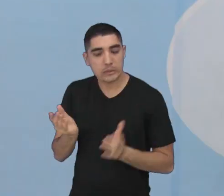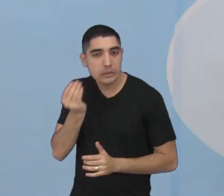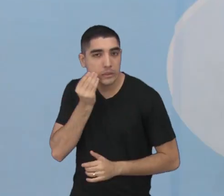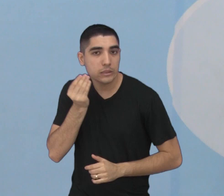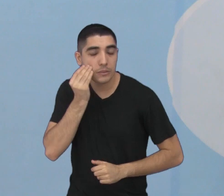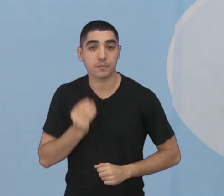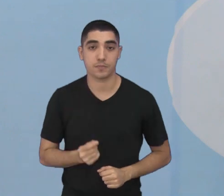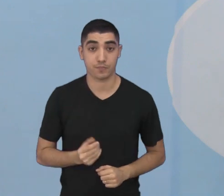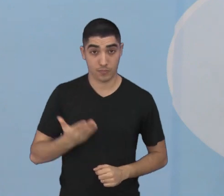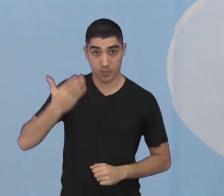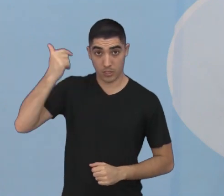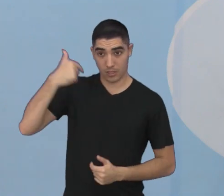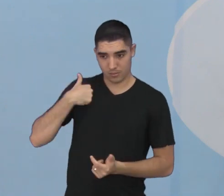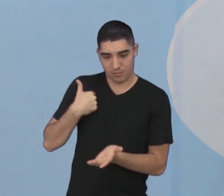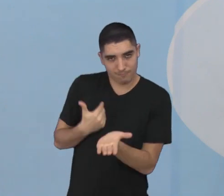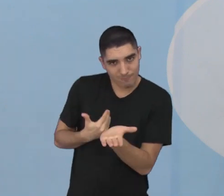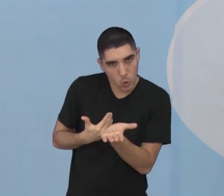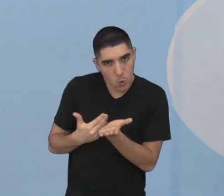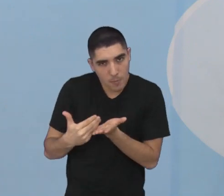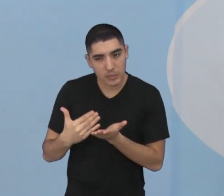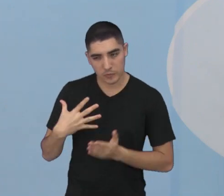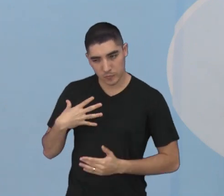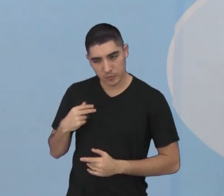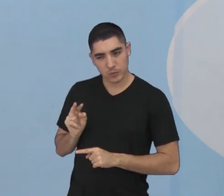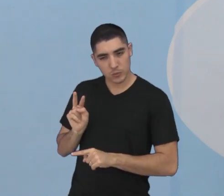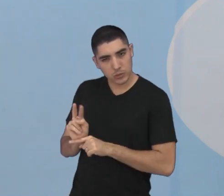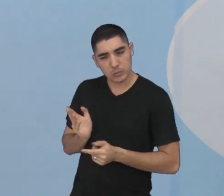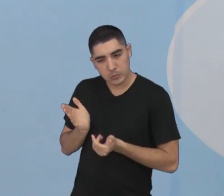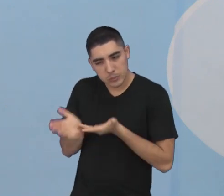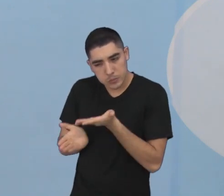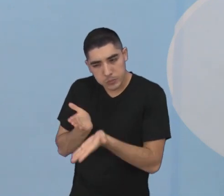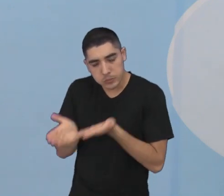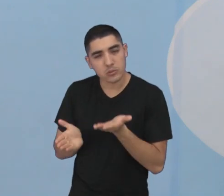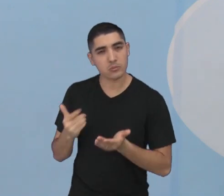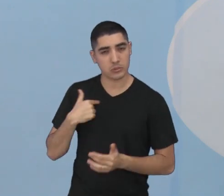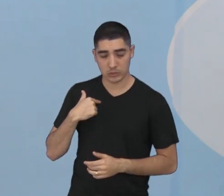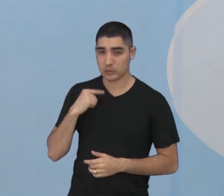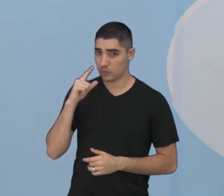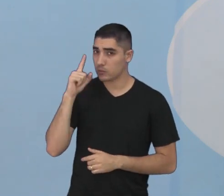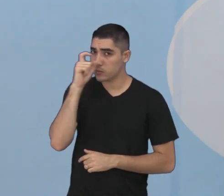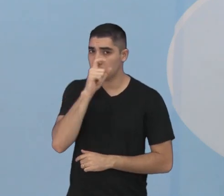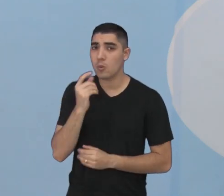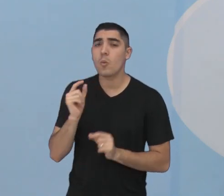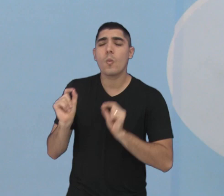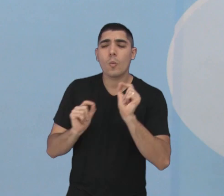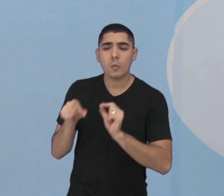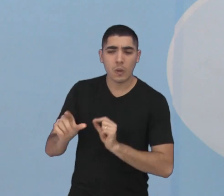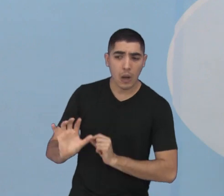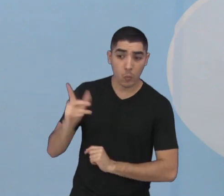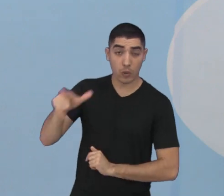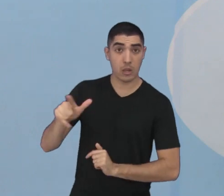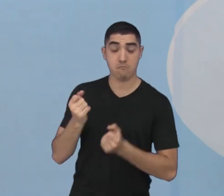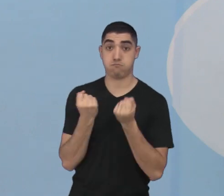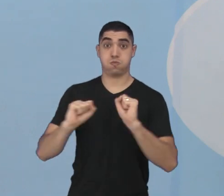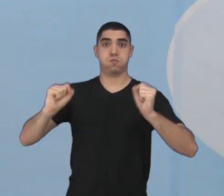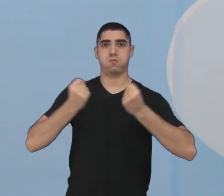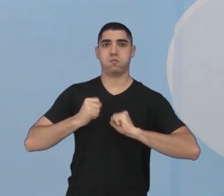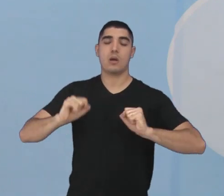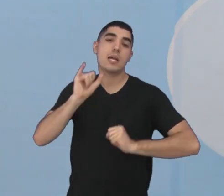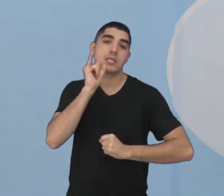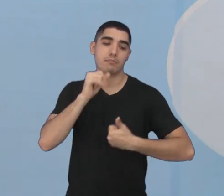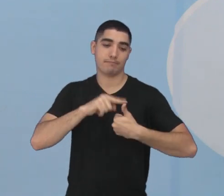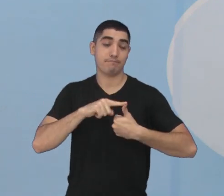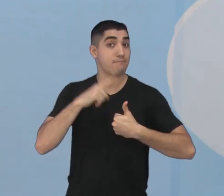estímulos. No começo, até para a gente, enquanto pais, era difícil entender exatamente o que era o principal gatilho para ele, né? Hoje a gente sabe